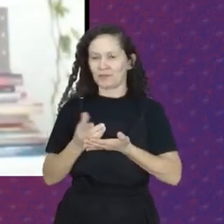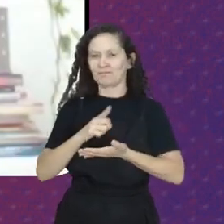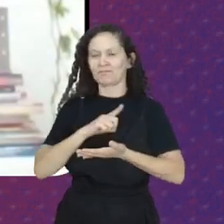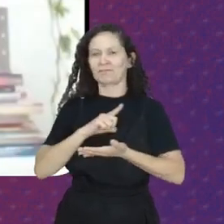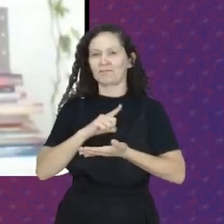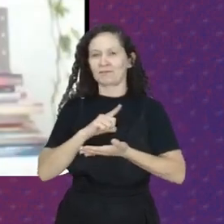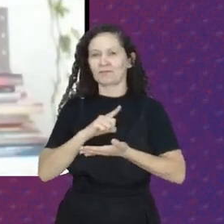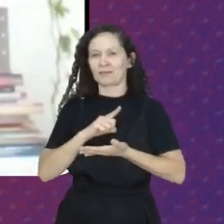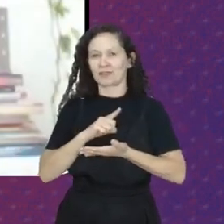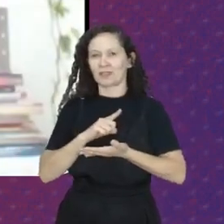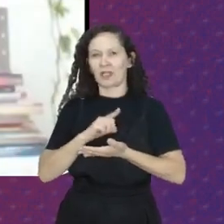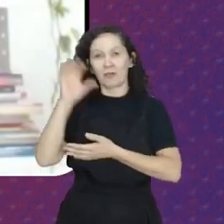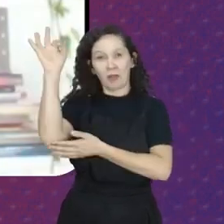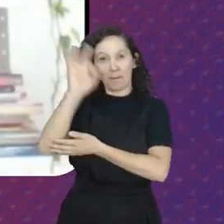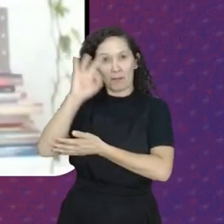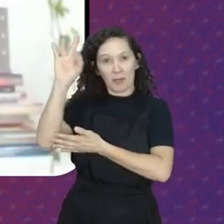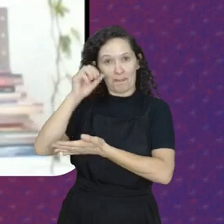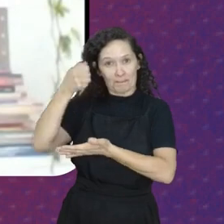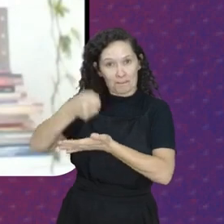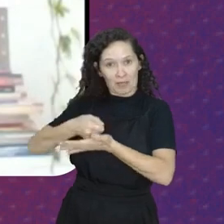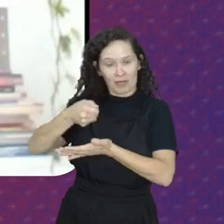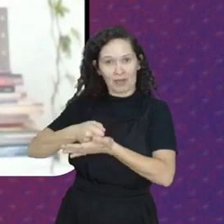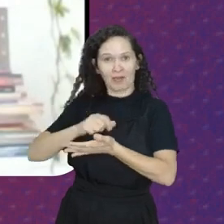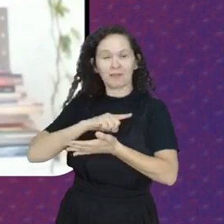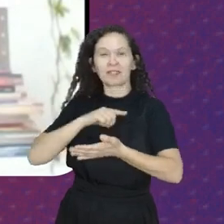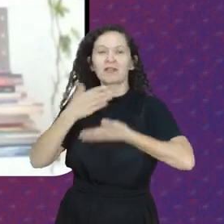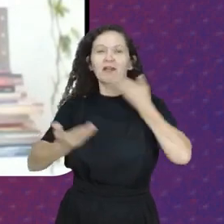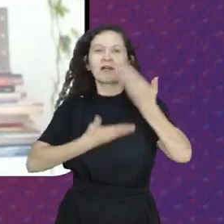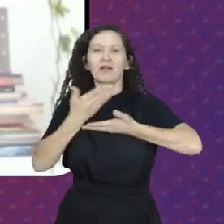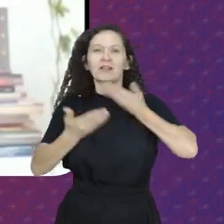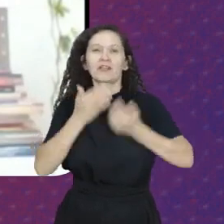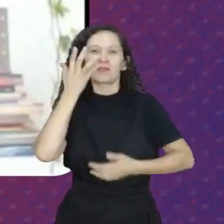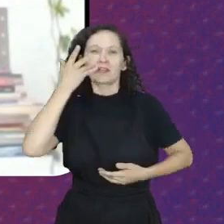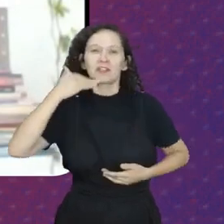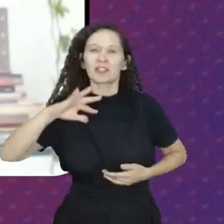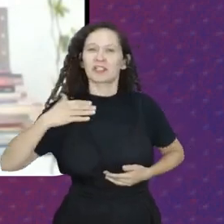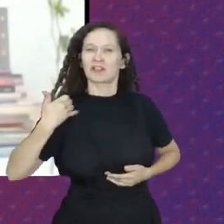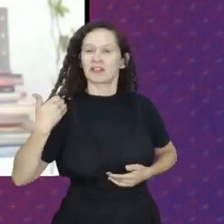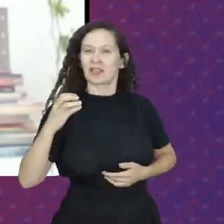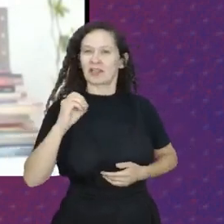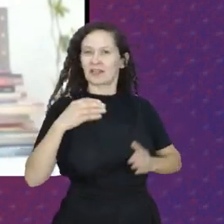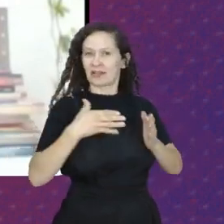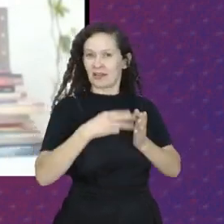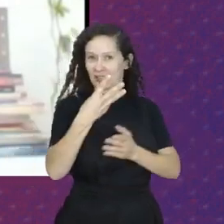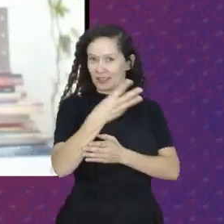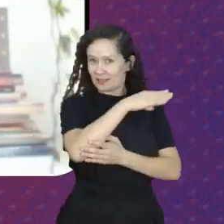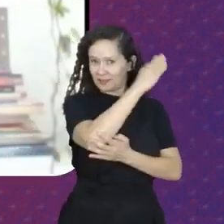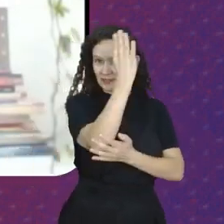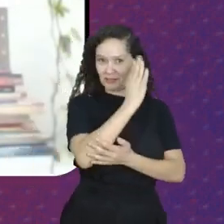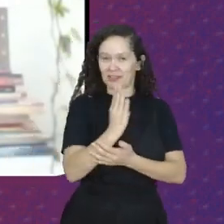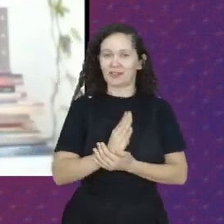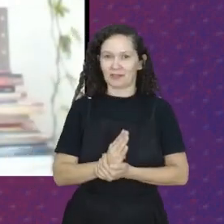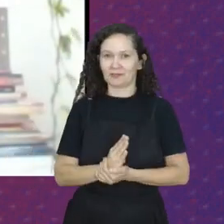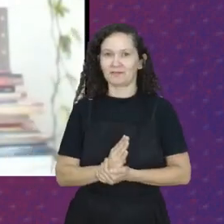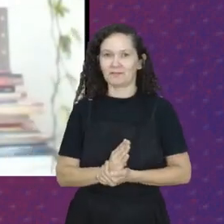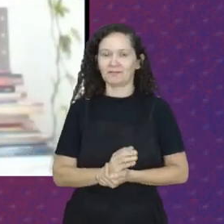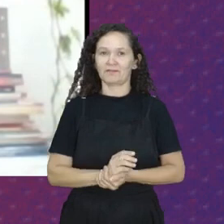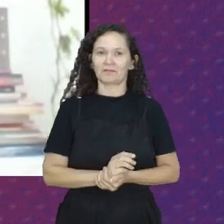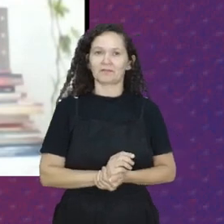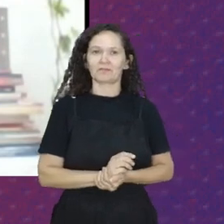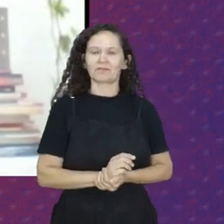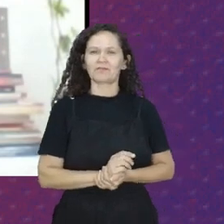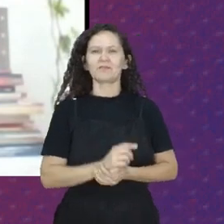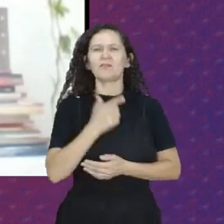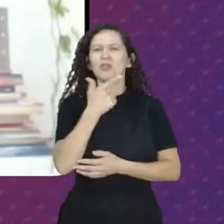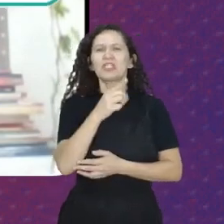temos uma taxa de atendimento de crianças de 0 a 3 anos no Brasil que não